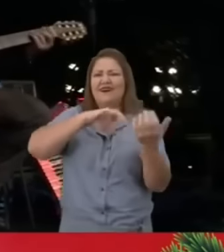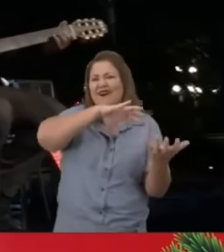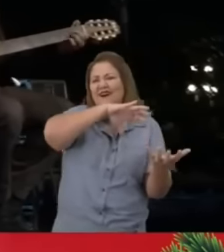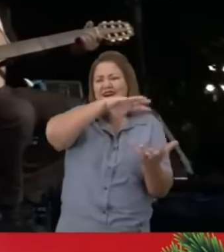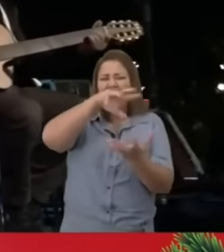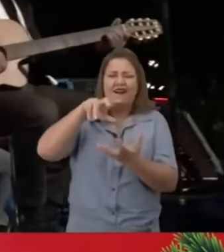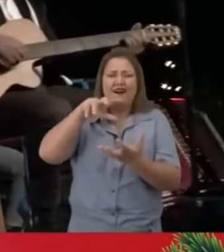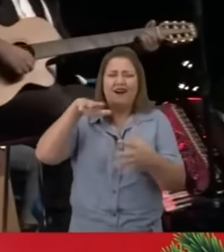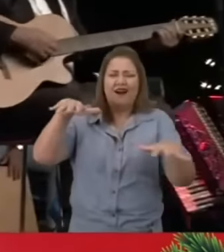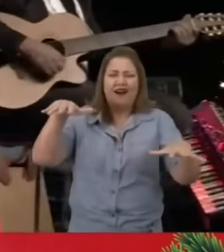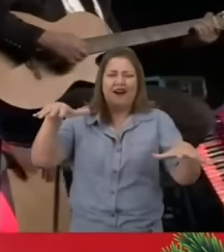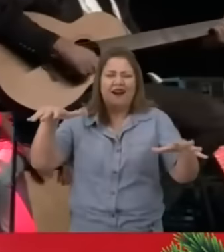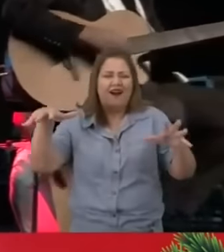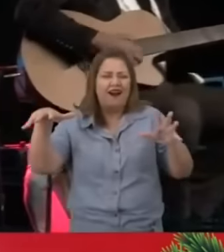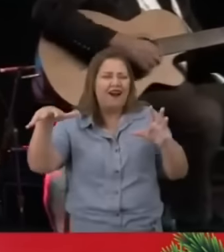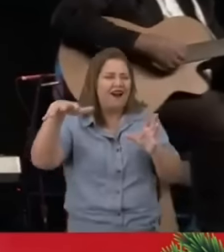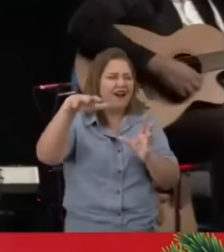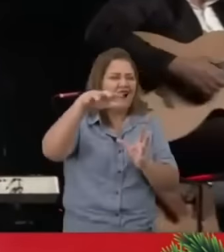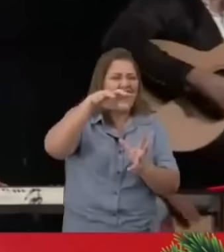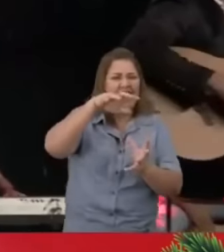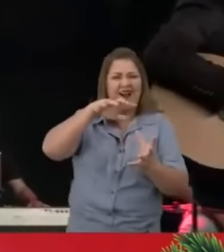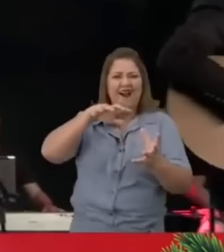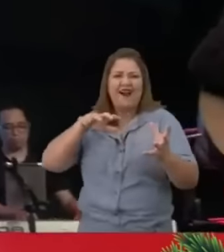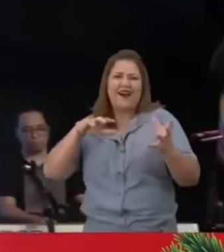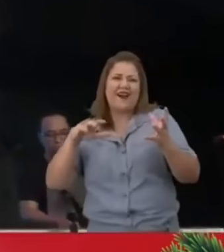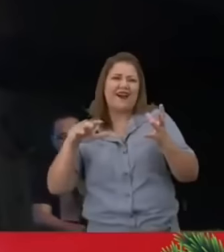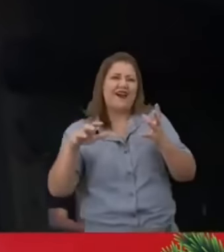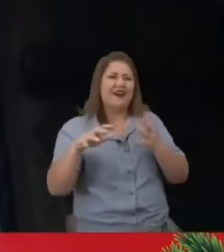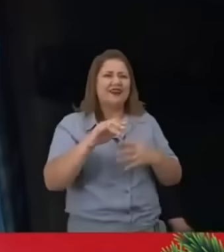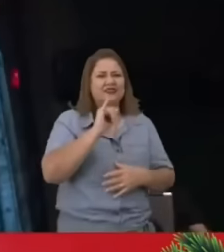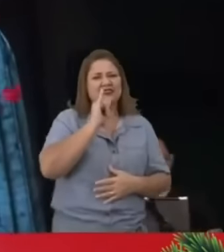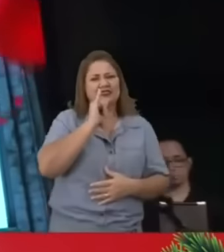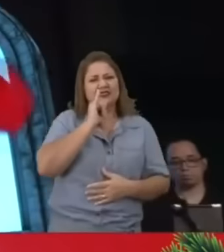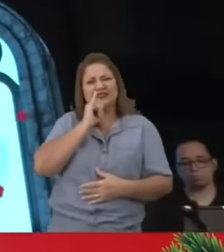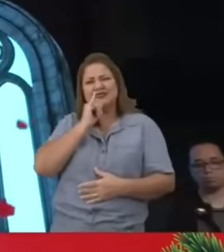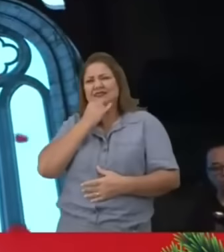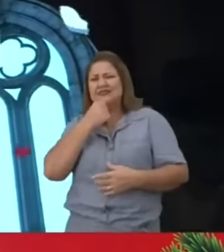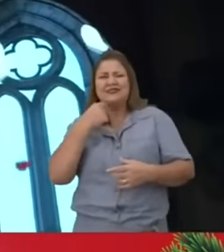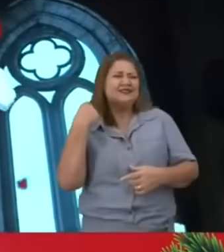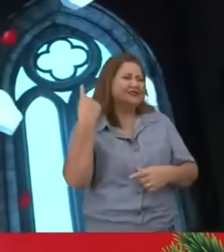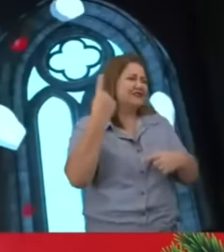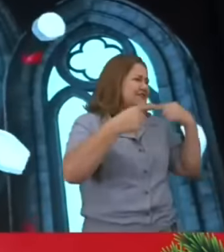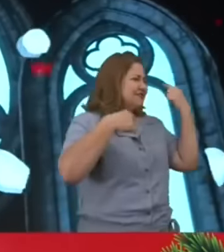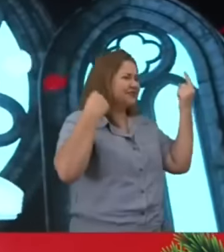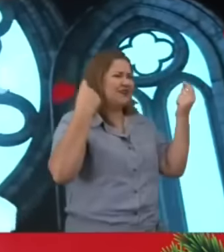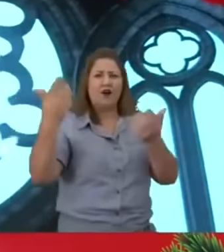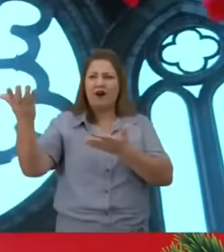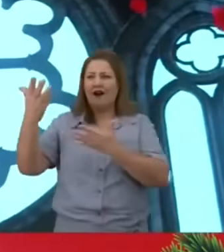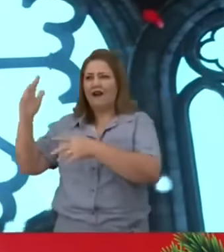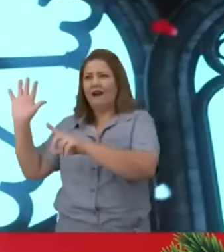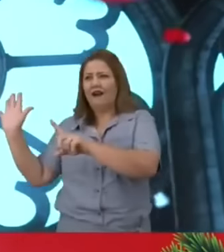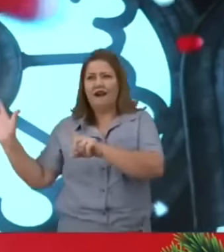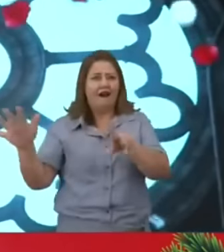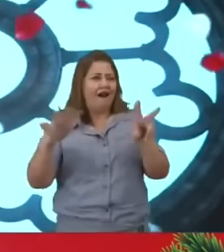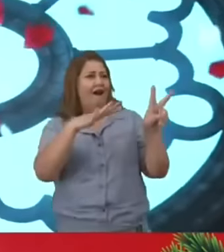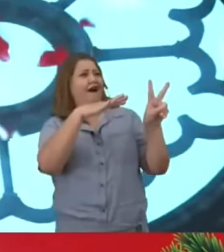O inconformado e dois doidos bandidos, e os convidados de queixo